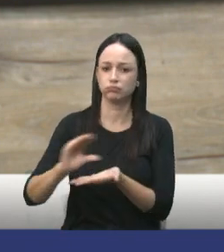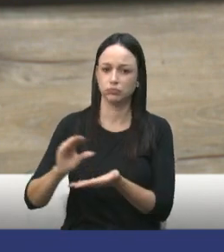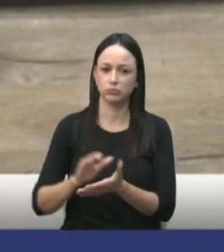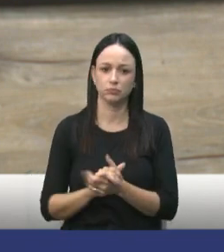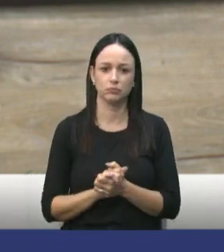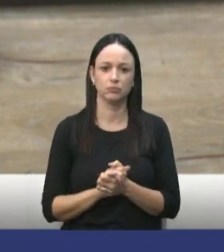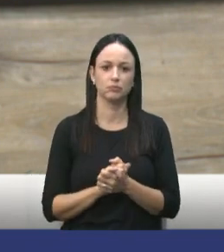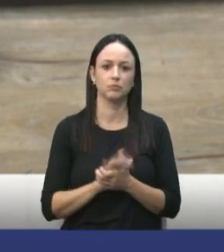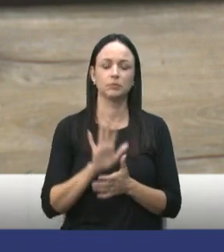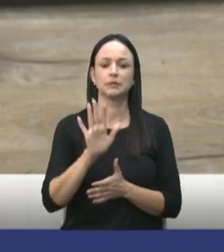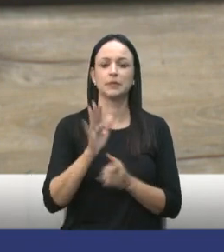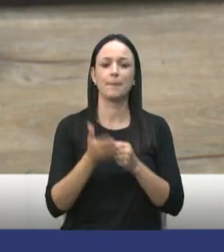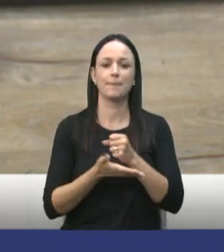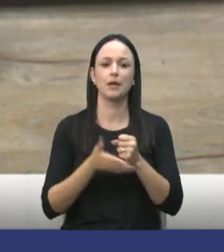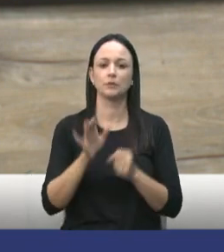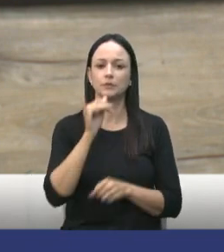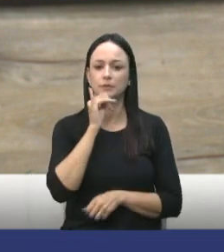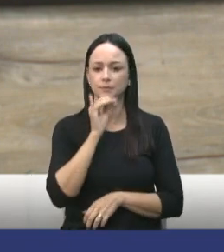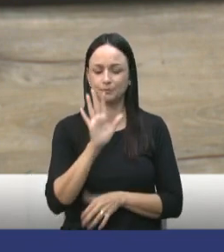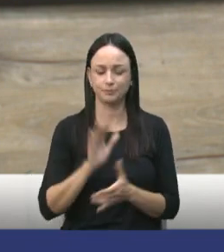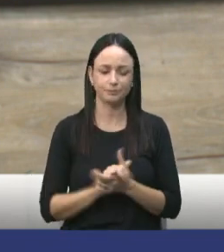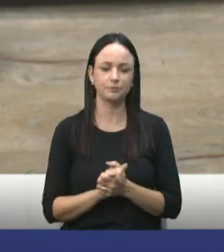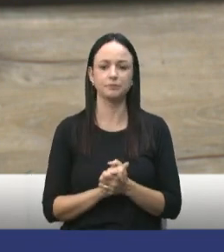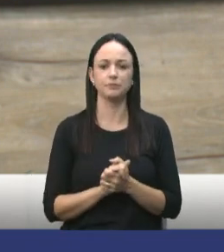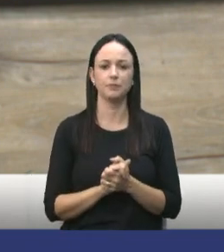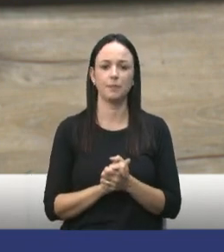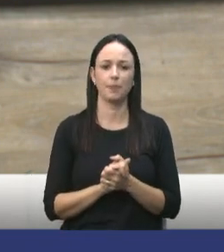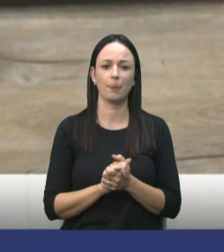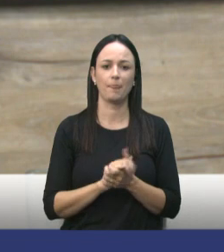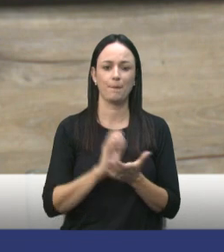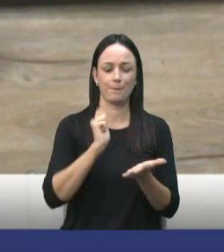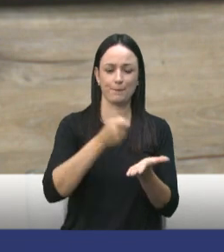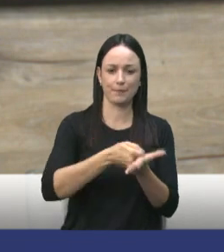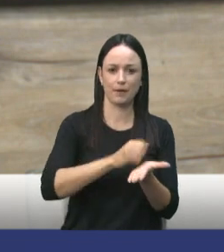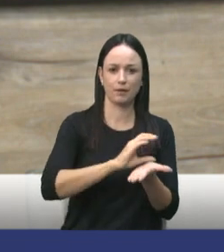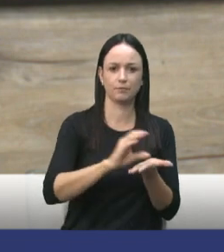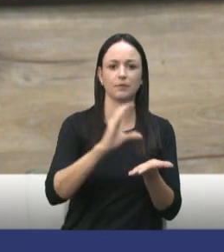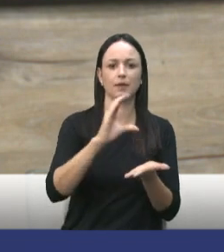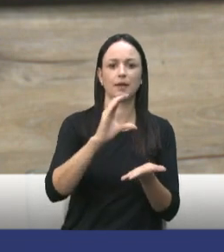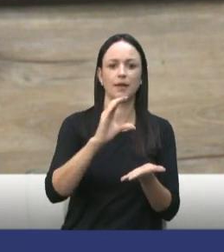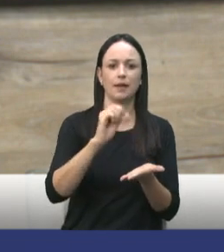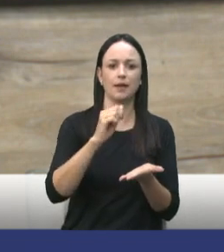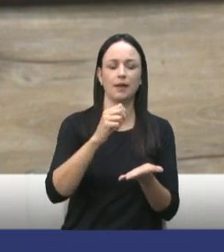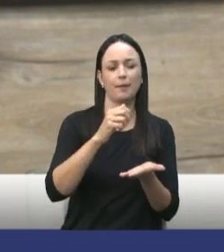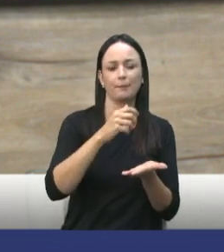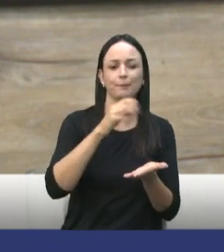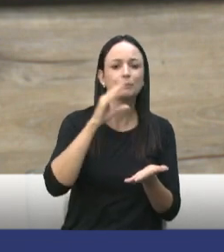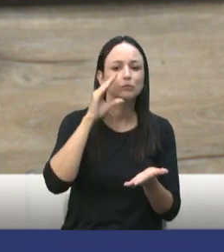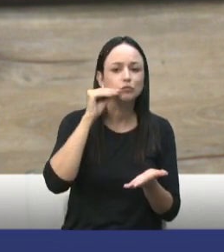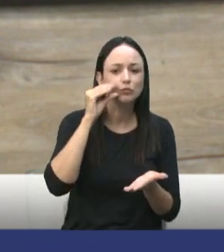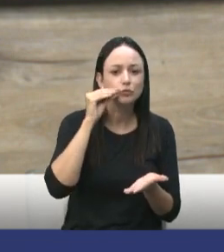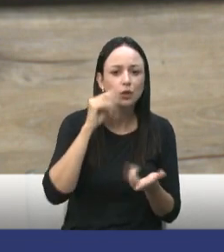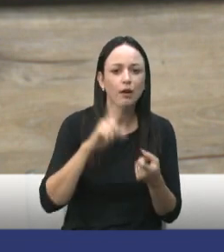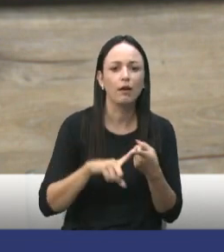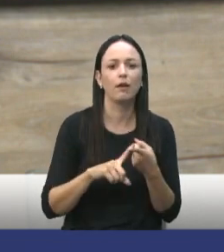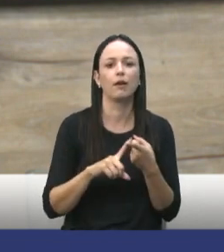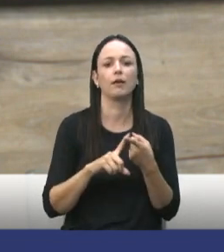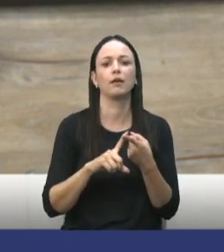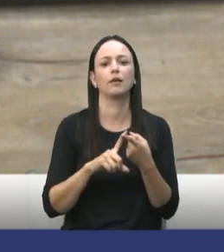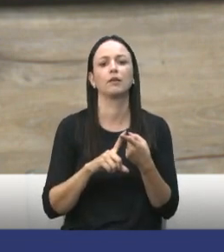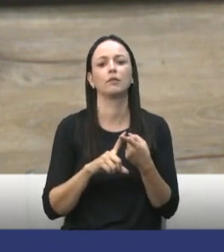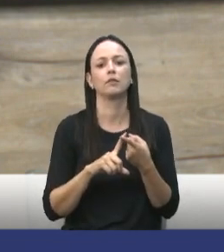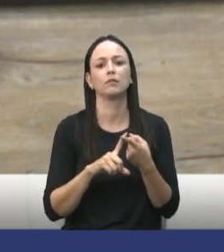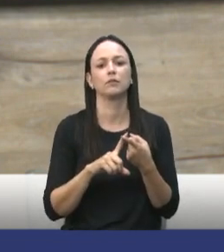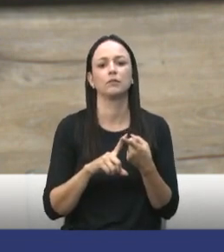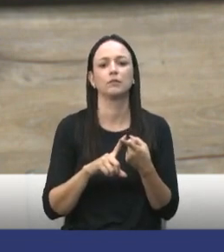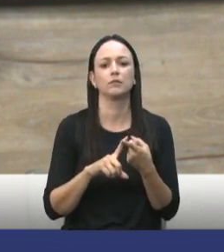Então, basicamente, a gente pega lá a despesa corrente com capital de pessoas e tudo mais que